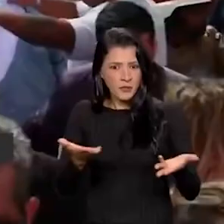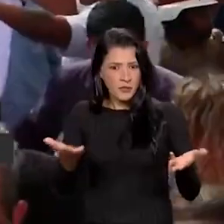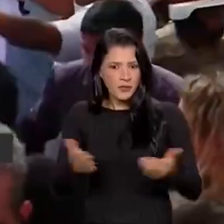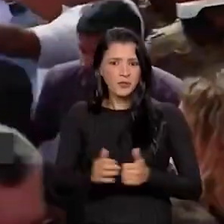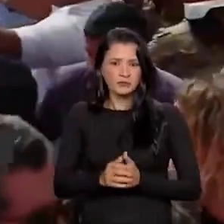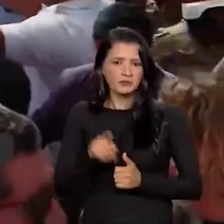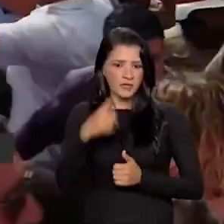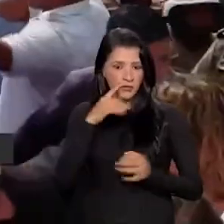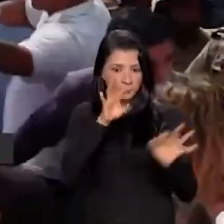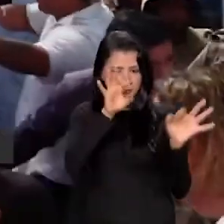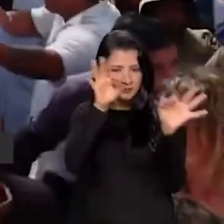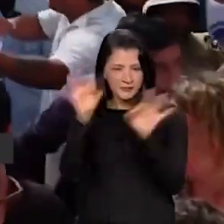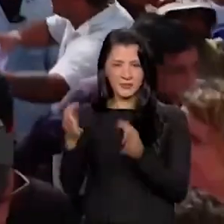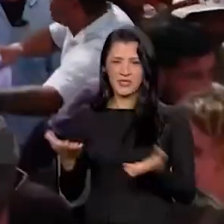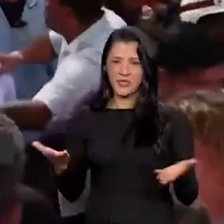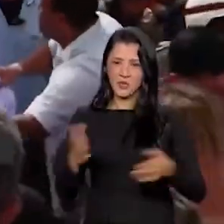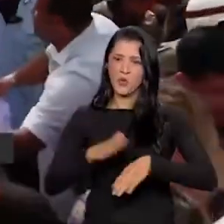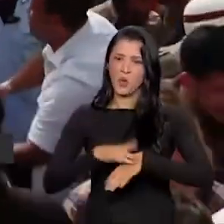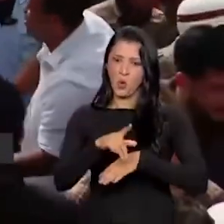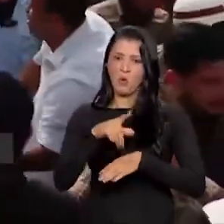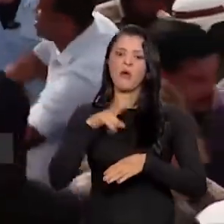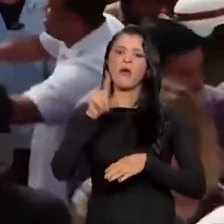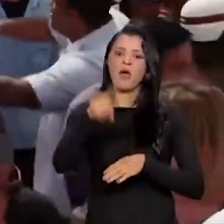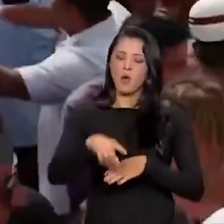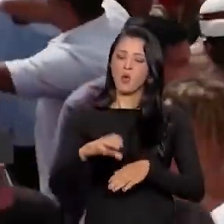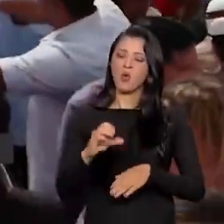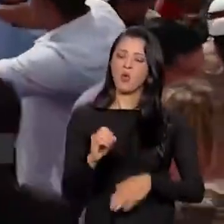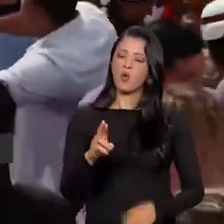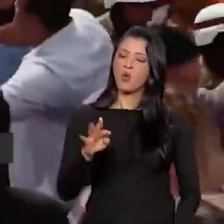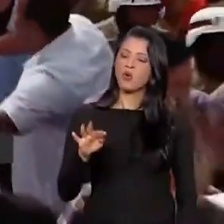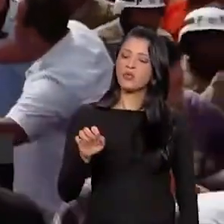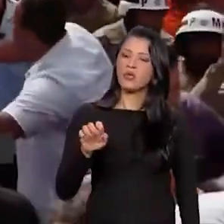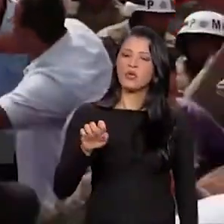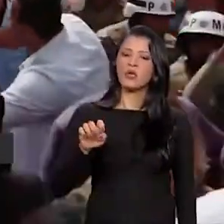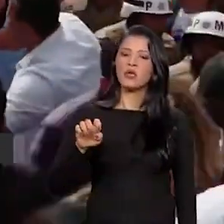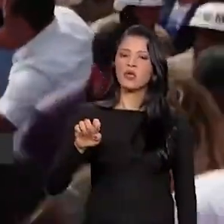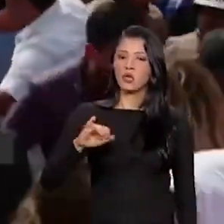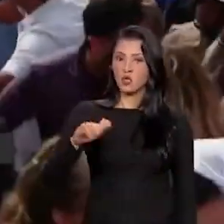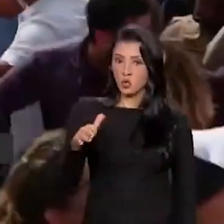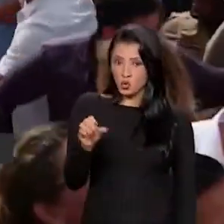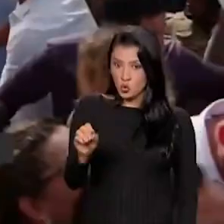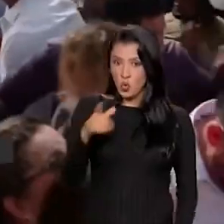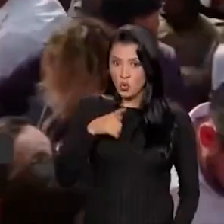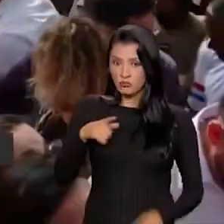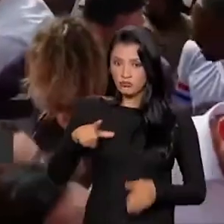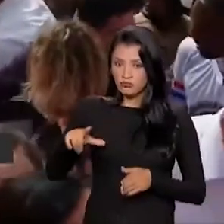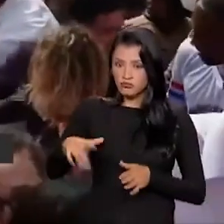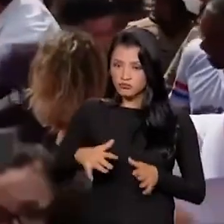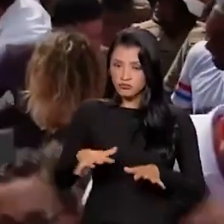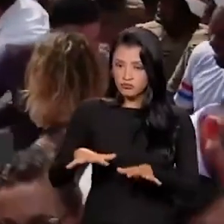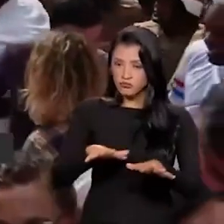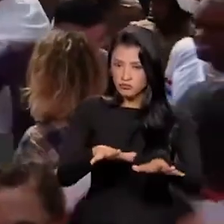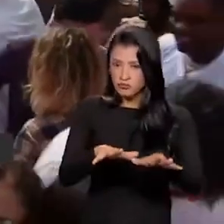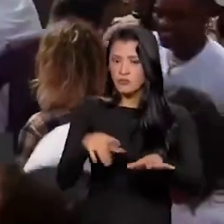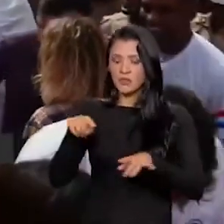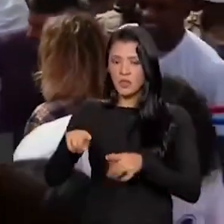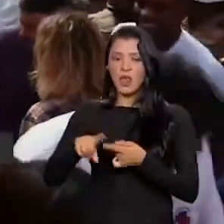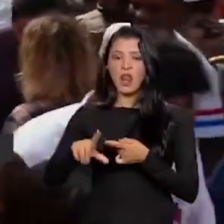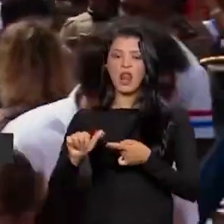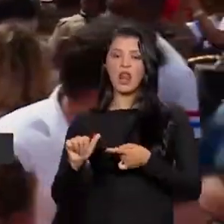Isso aí que você acompanha aí é um cortejo que sai do Largo da